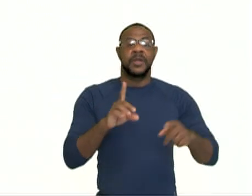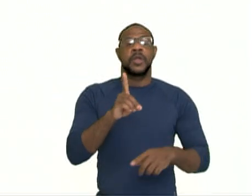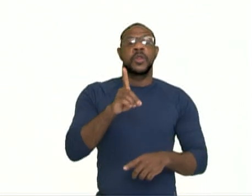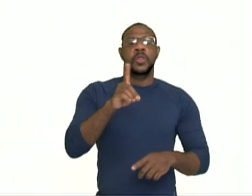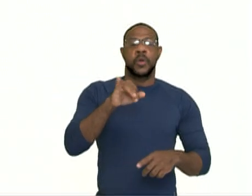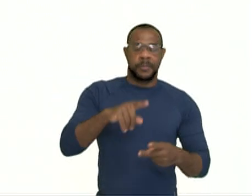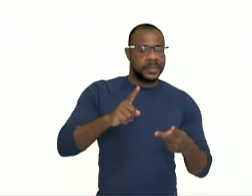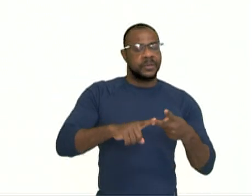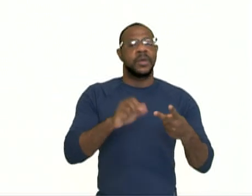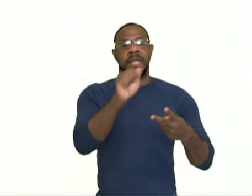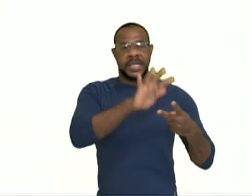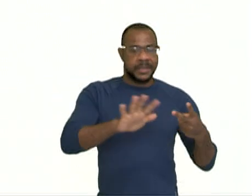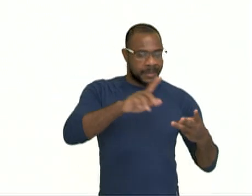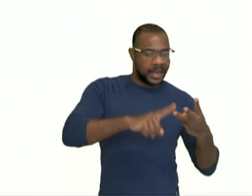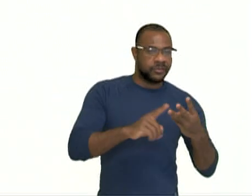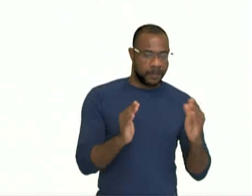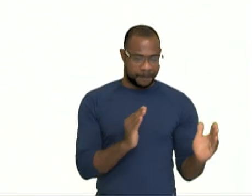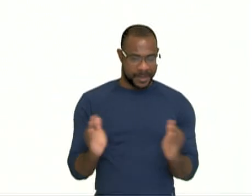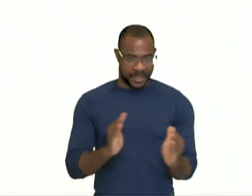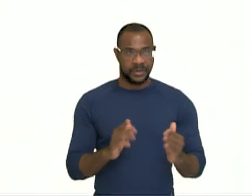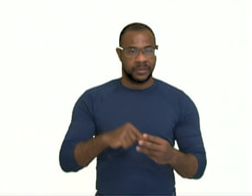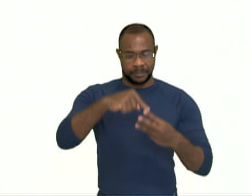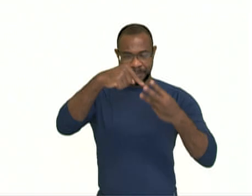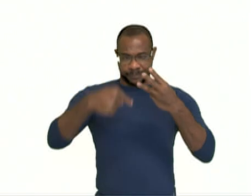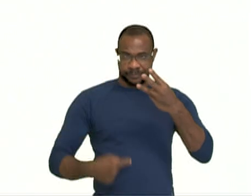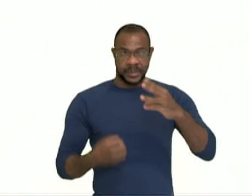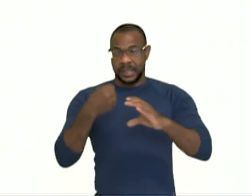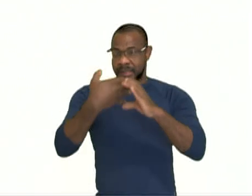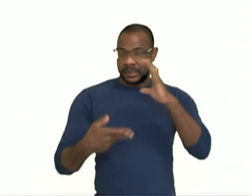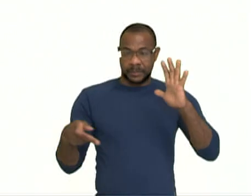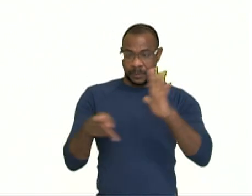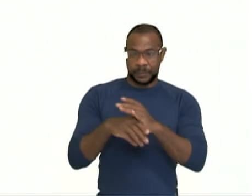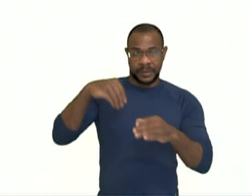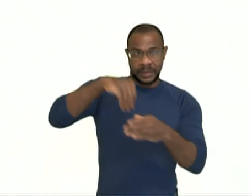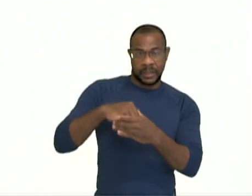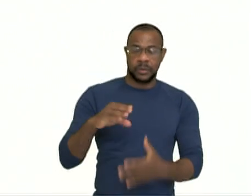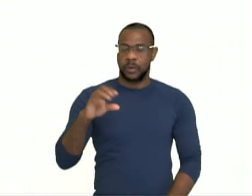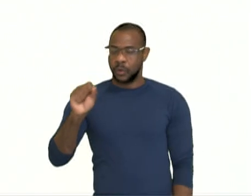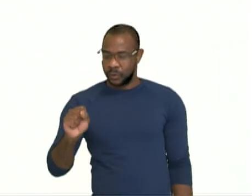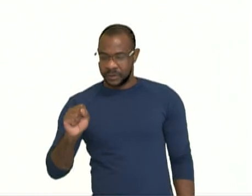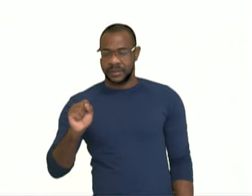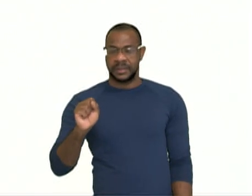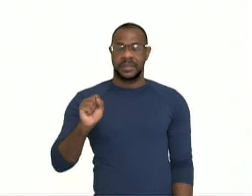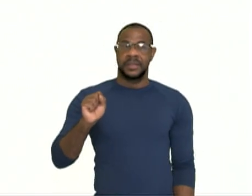a imagem e o período, né? Então, com